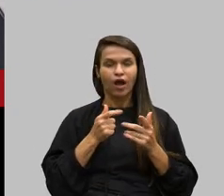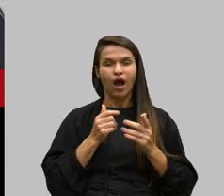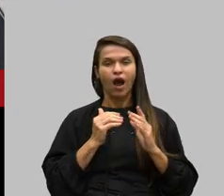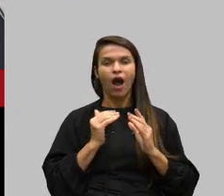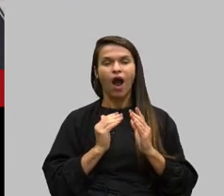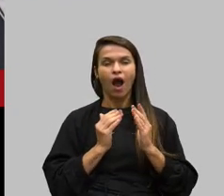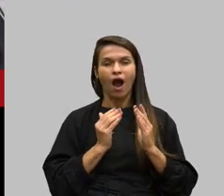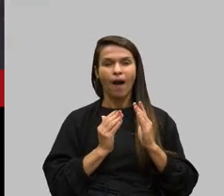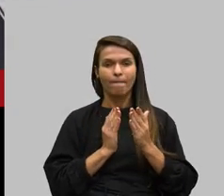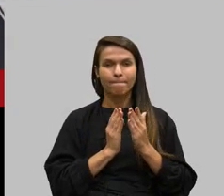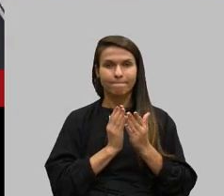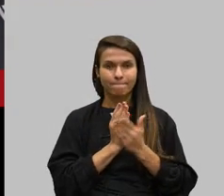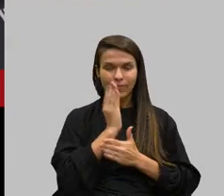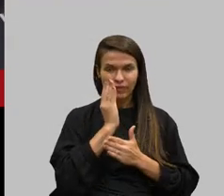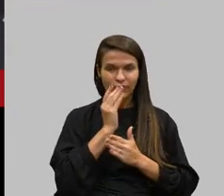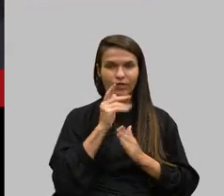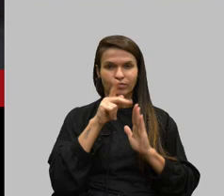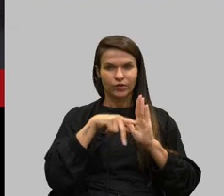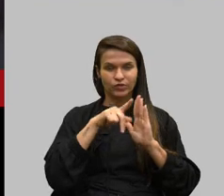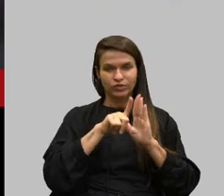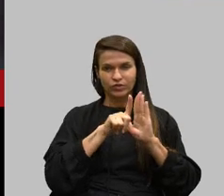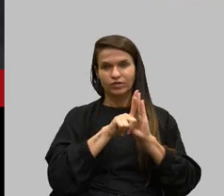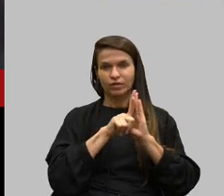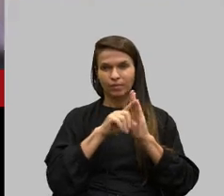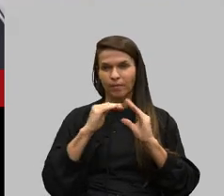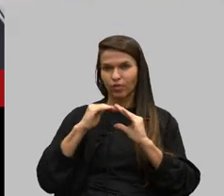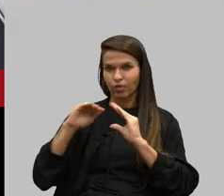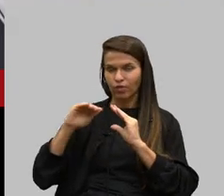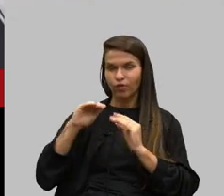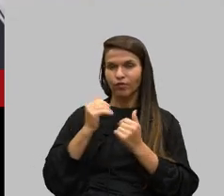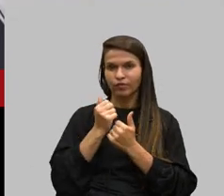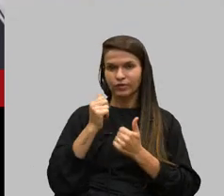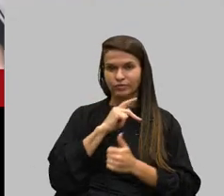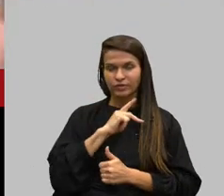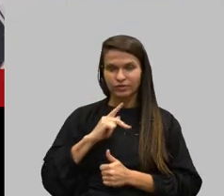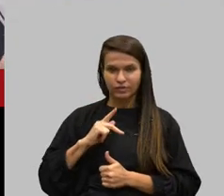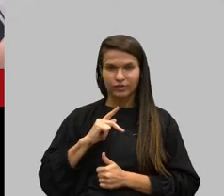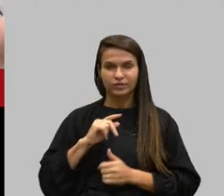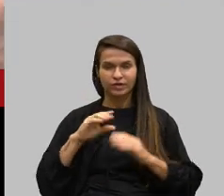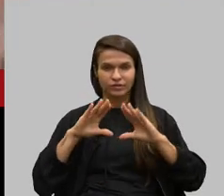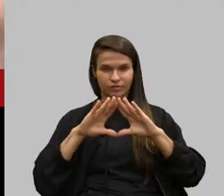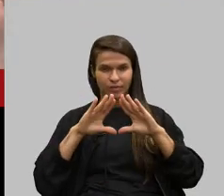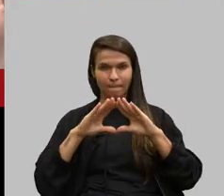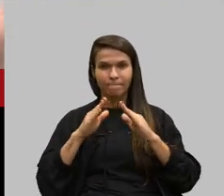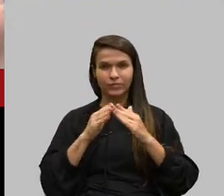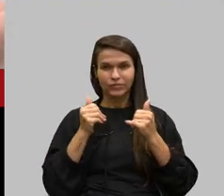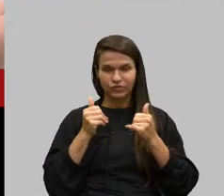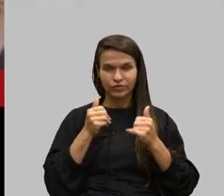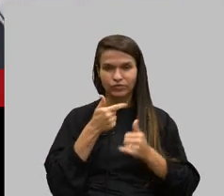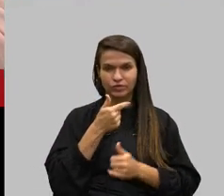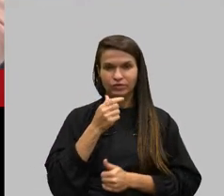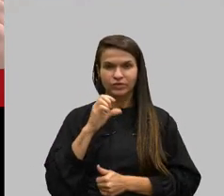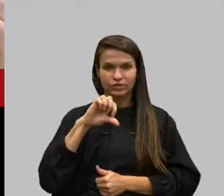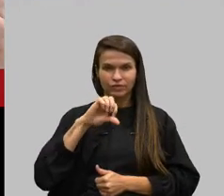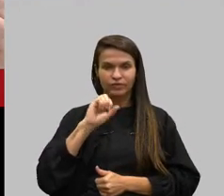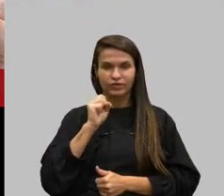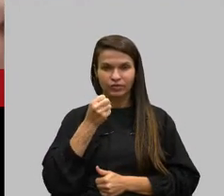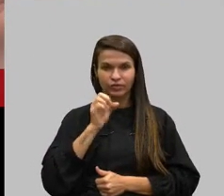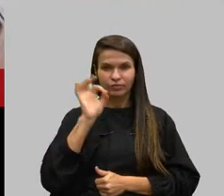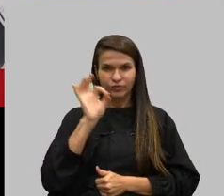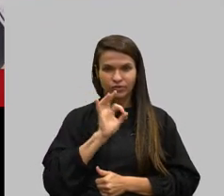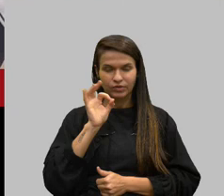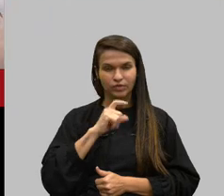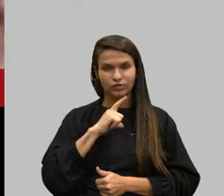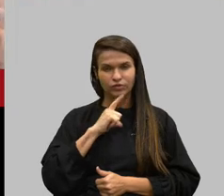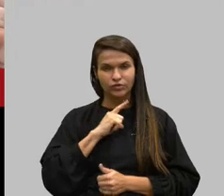Assembleia ele encaminhou Ofício ao presidente da Assembleia solicitando apresentação da H de 298 o que implicou no